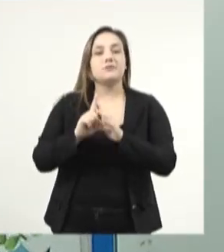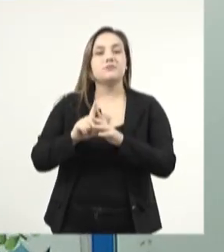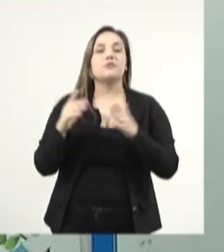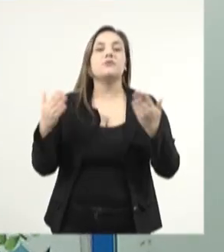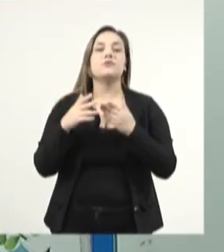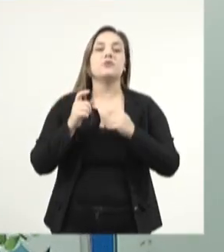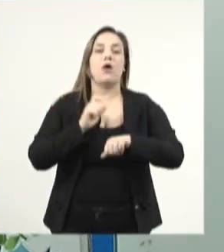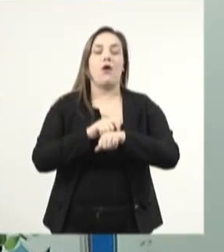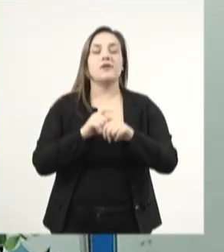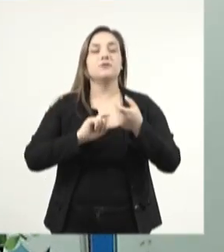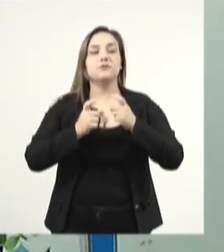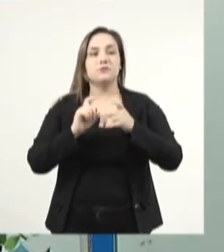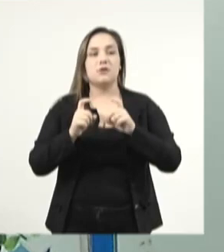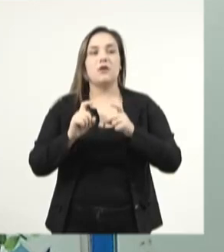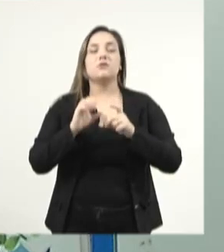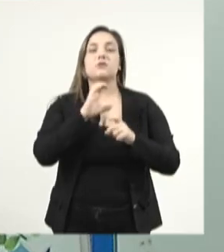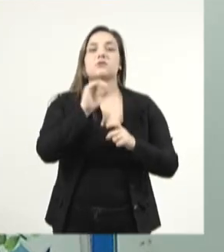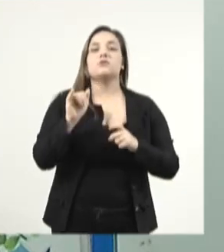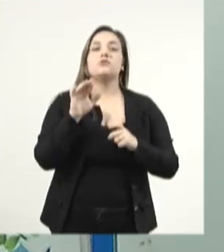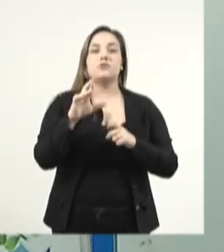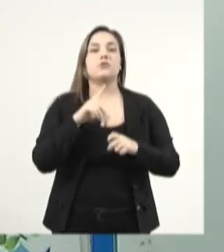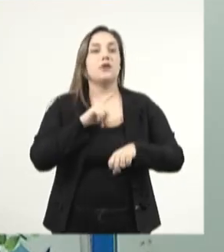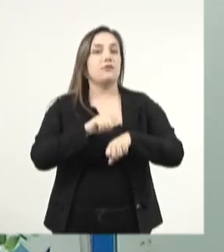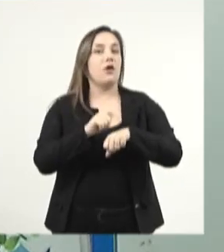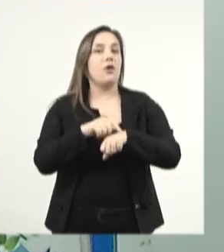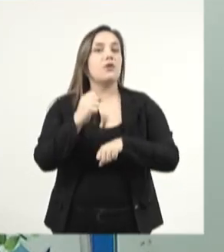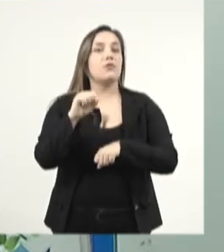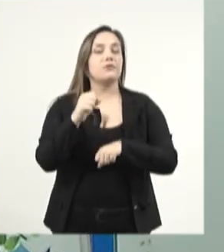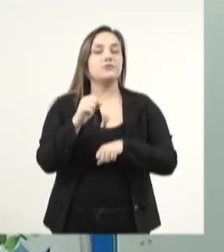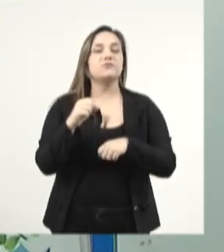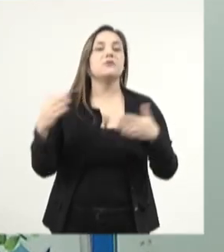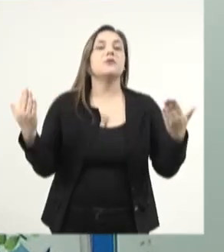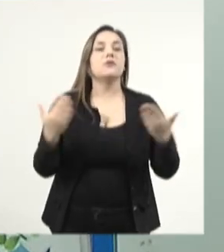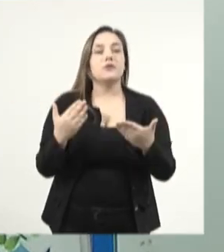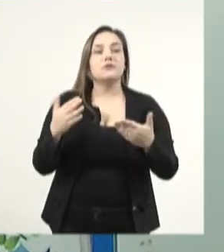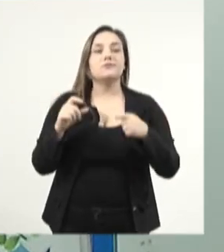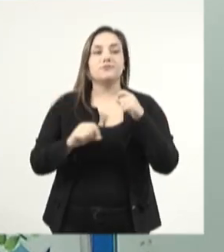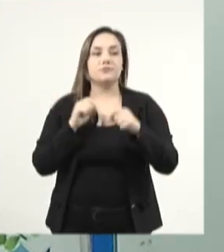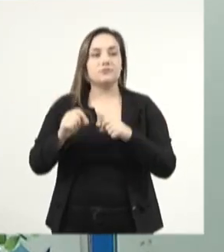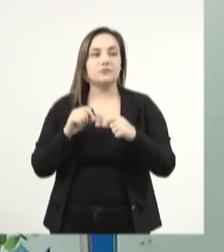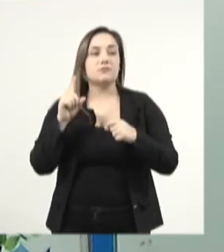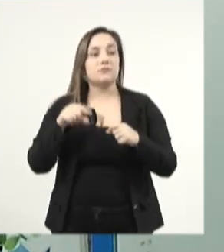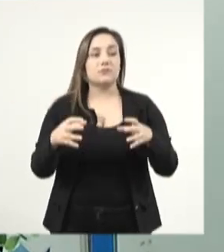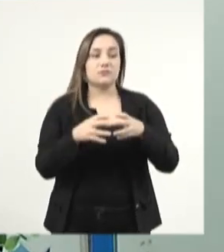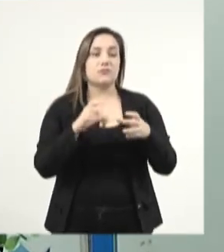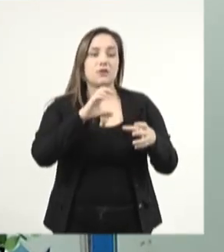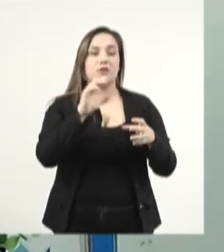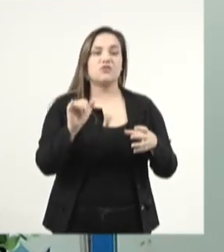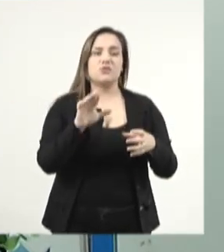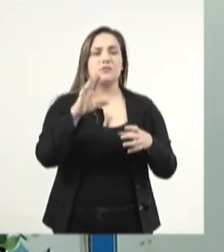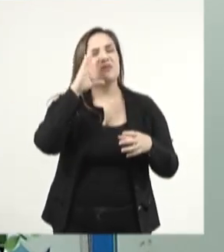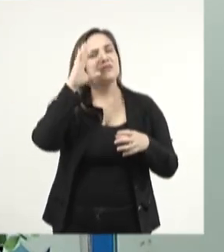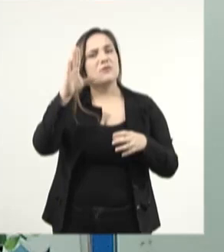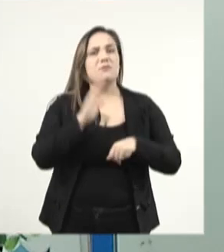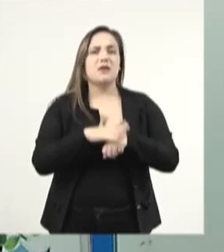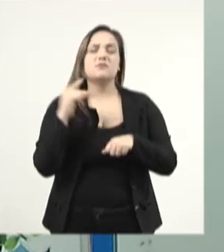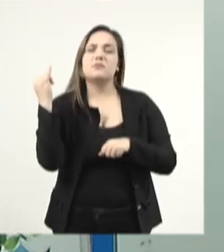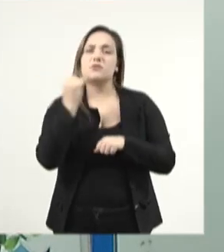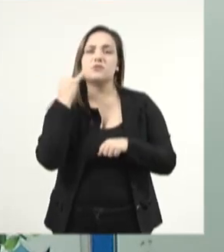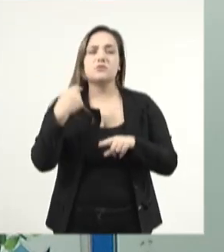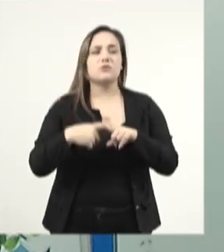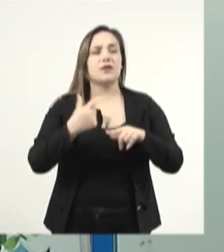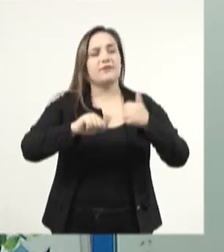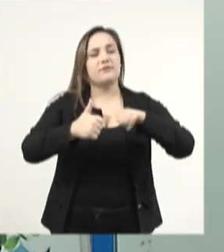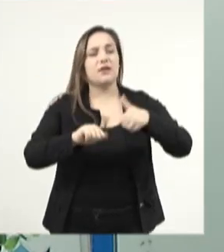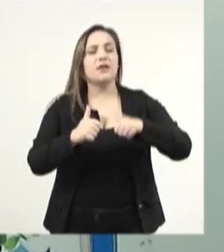8 horas da manhã teve reunião da Comissão de Constituição, Justiça e Redação. Essa comissão, que é considerada uma das mais importantes da Casa, é